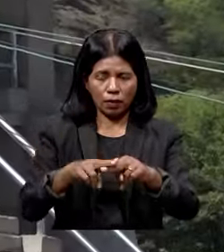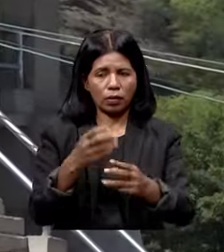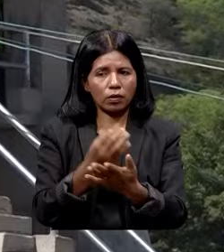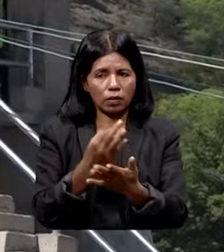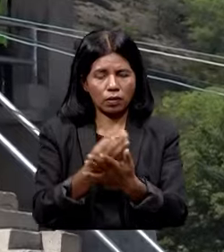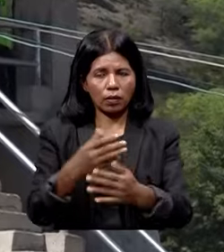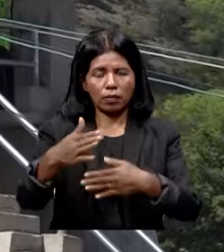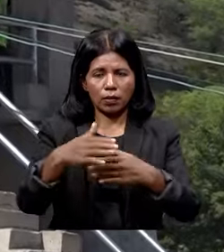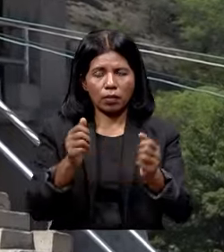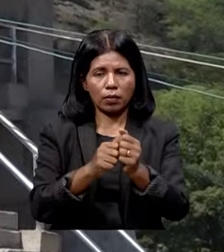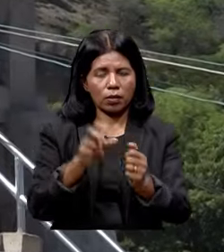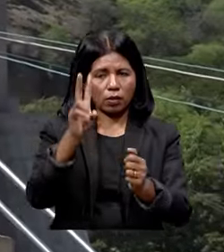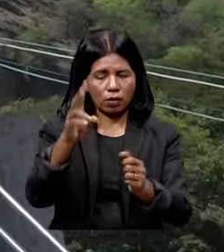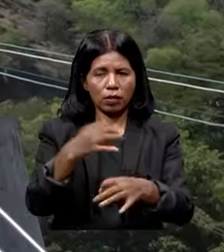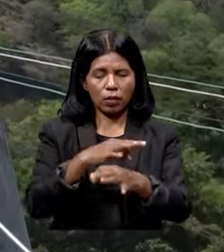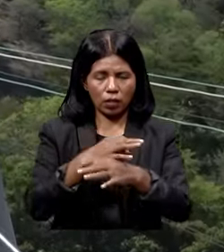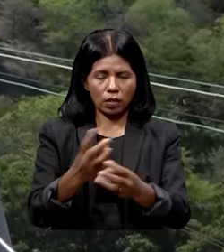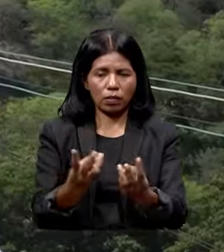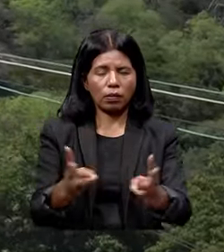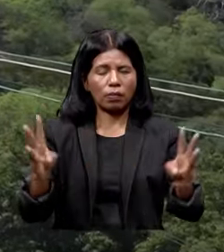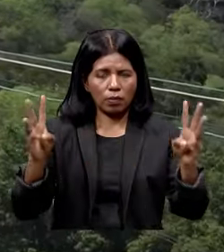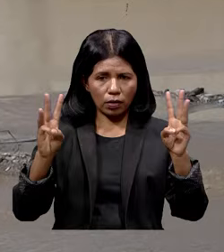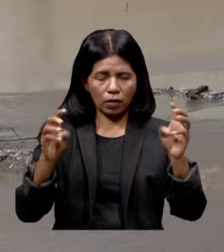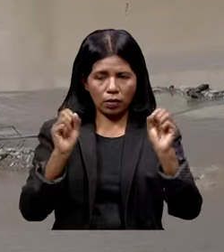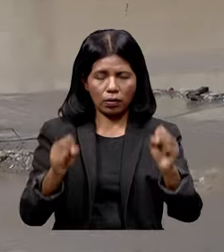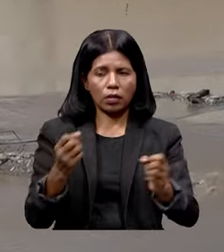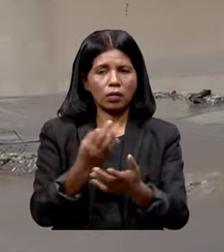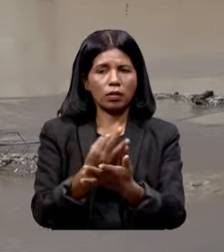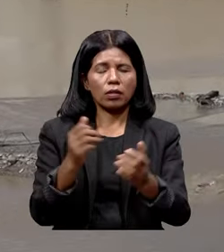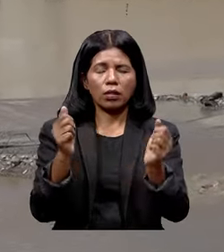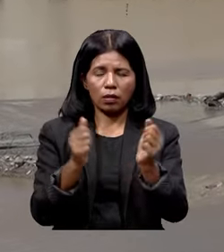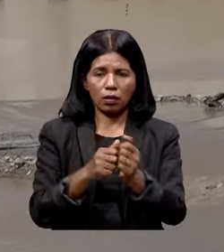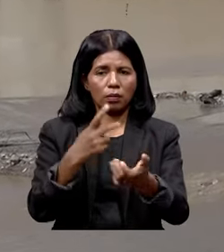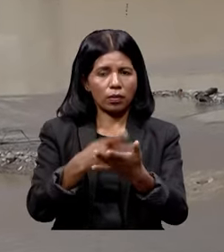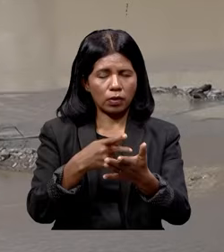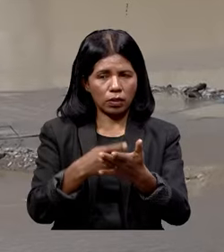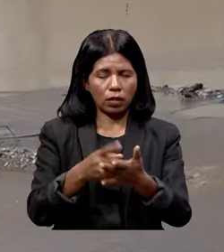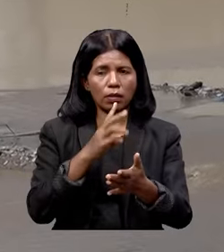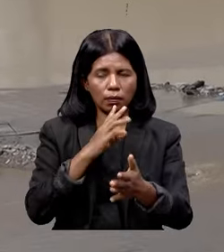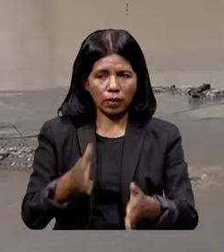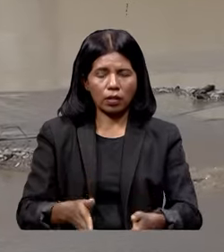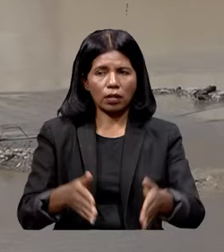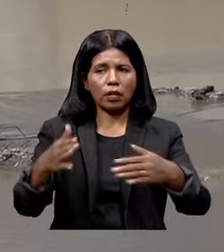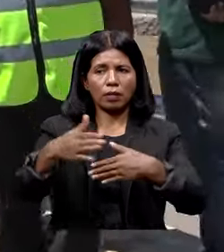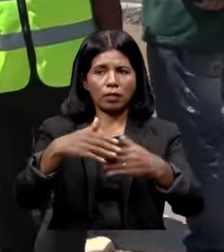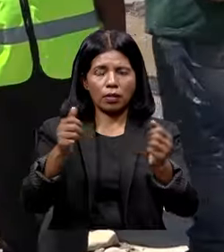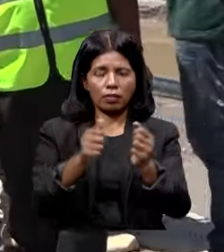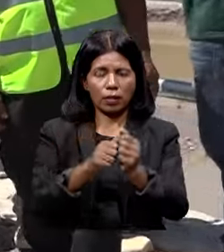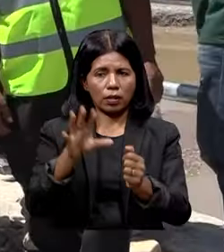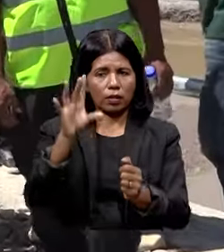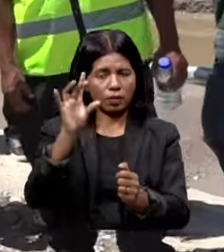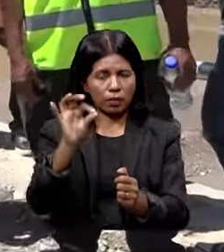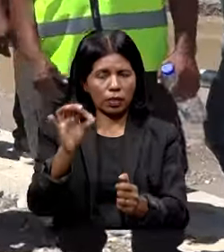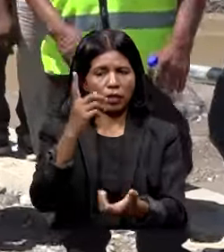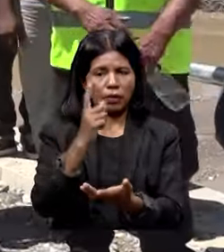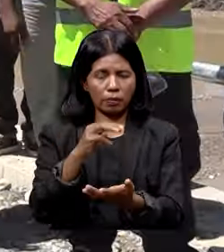orçamento basic tocon rua, por irradia muro proteção, no erro total orçamento para o projeto de irrigação e a lá vai, basic tocon sia. Projeto